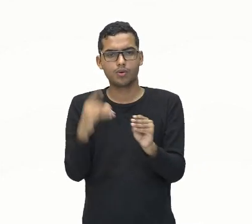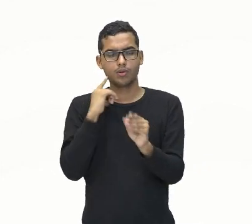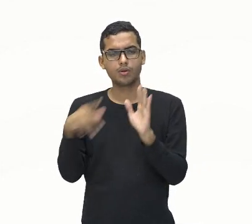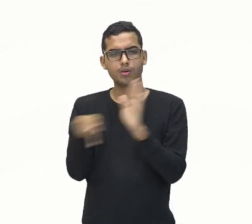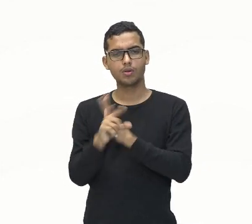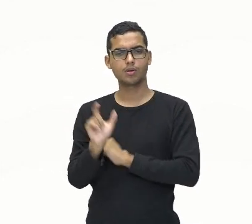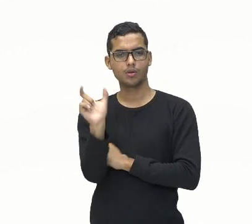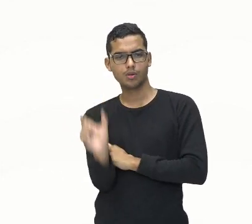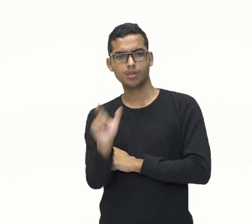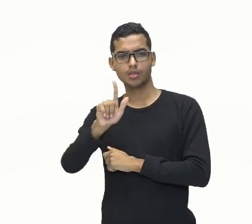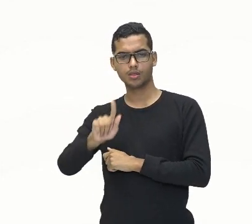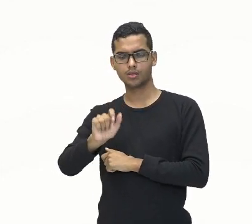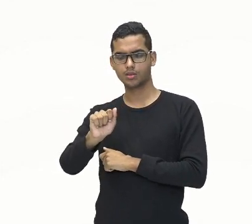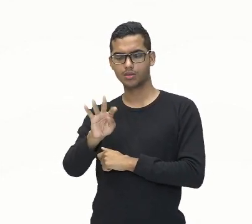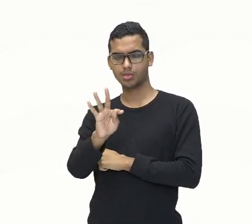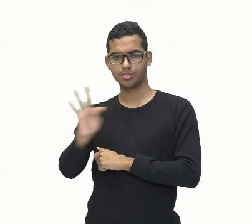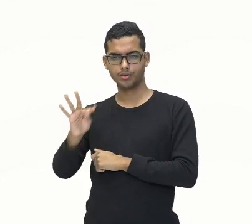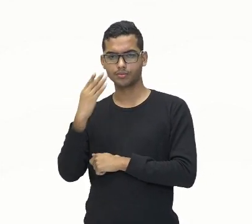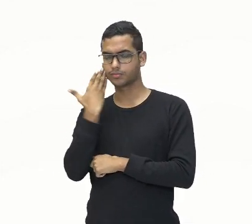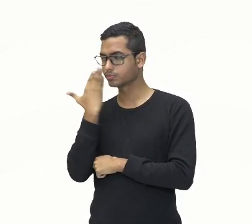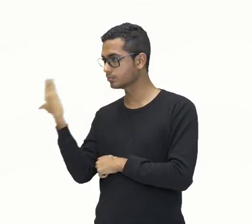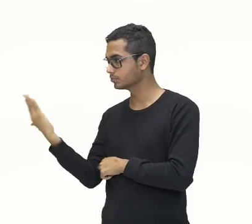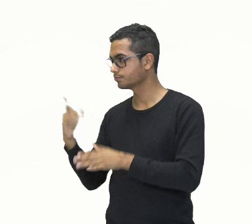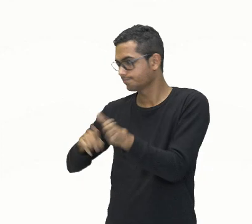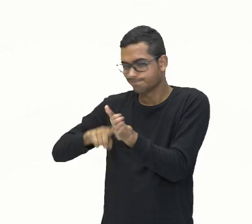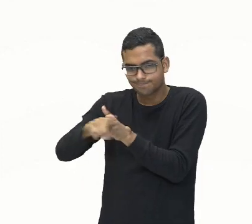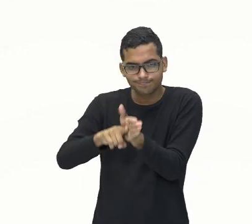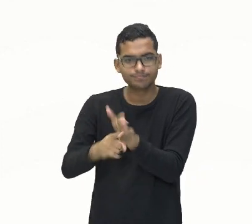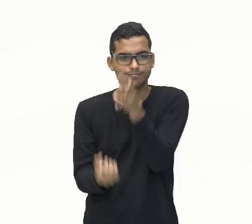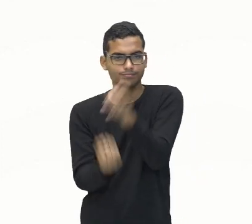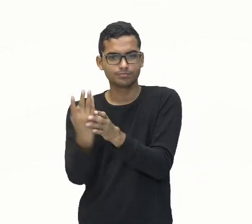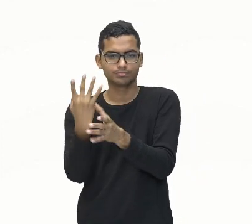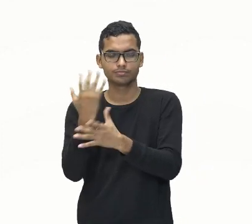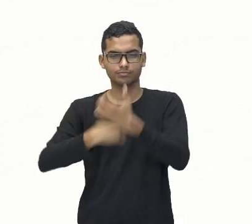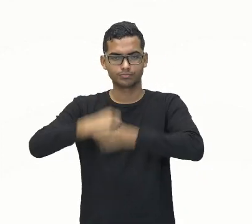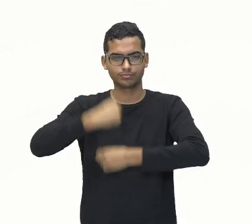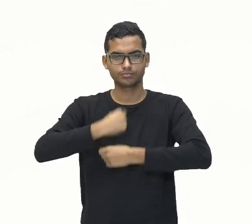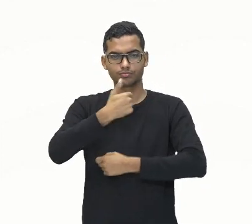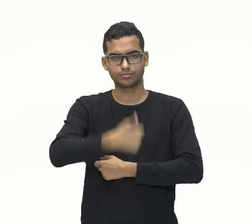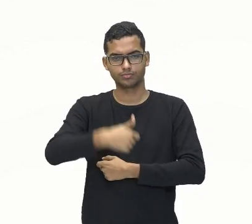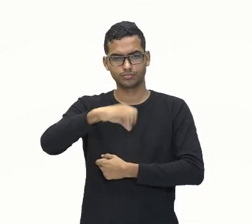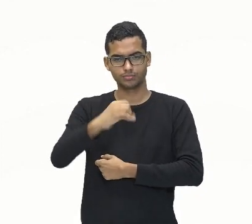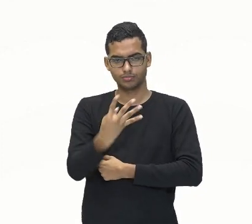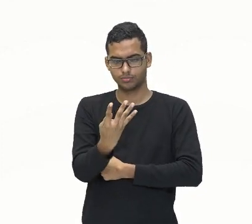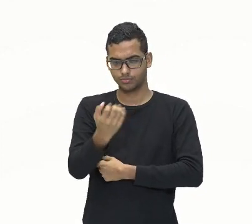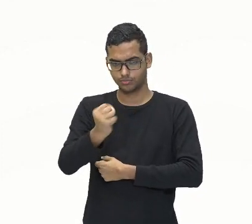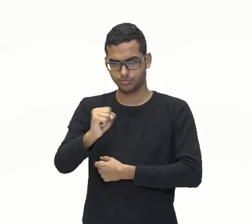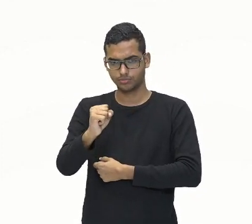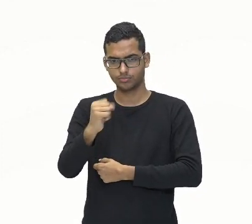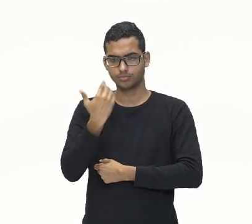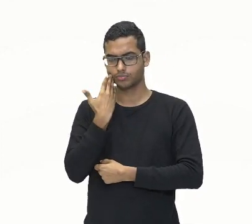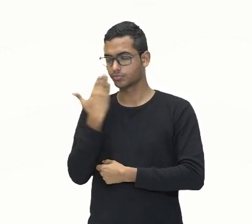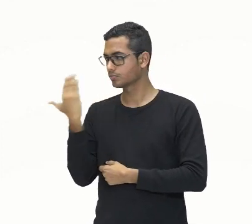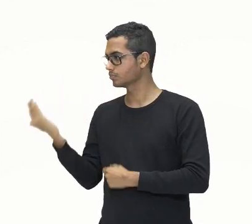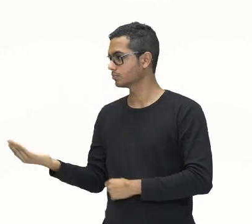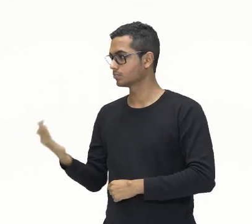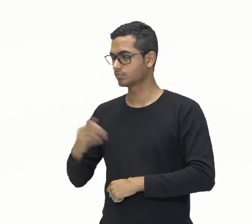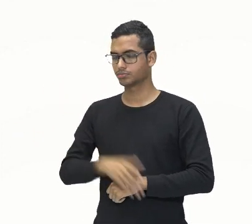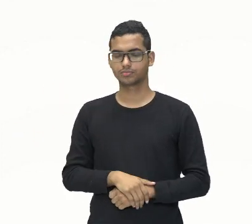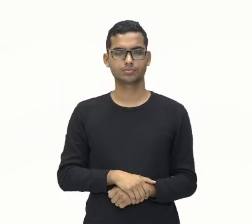cuja sigla lá, se você for pesquisar, é GATT, né, o GATT, que foi criado lá